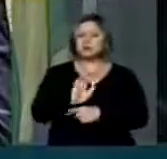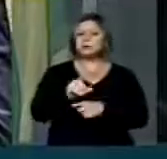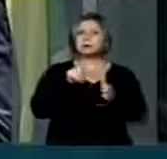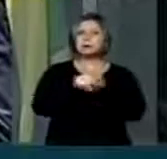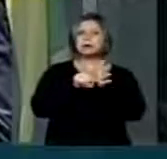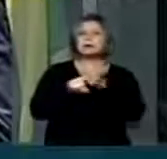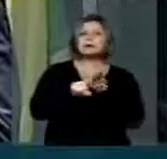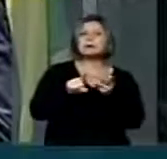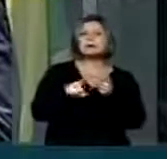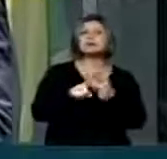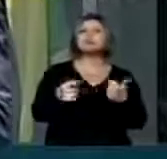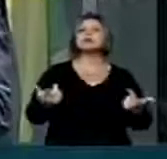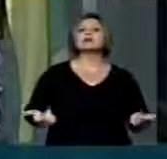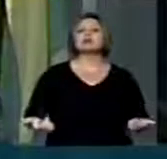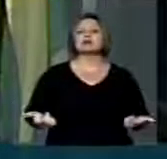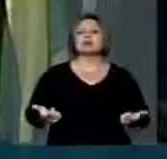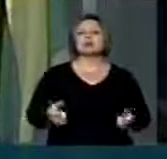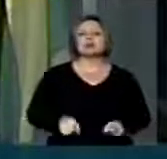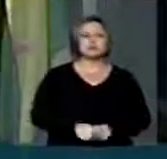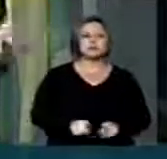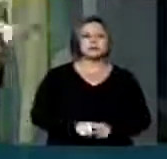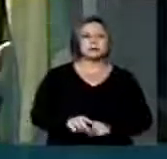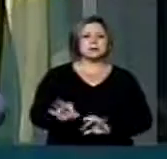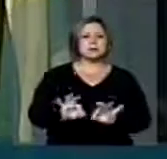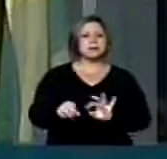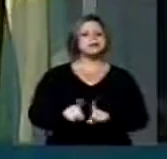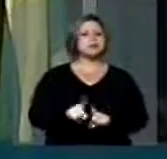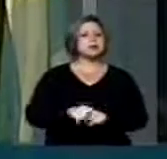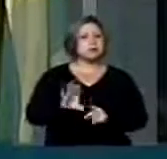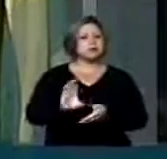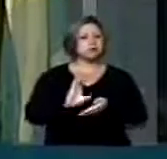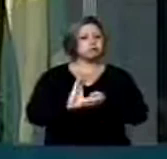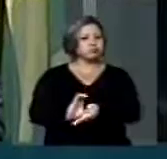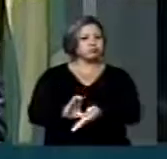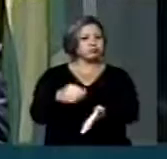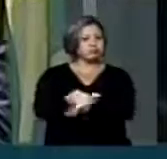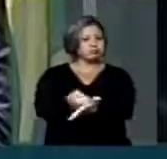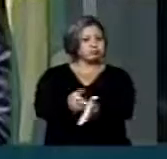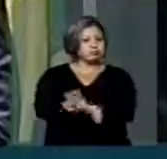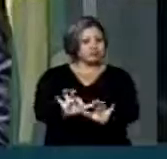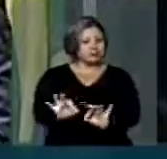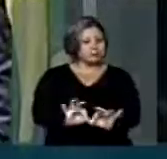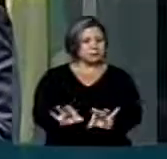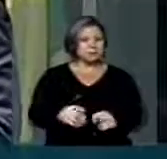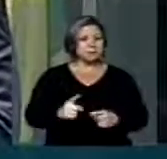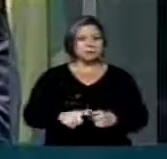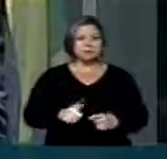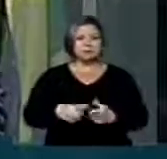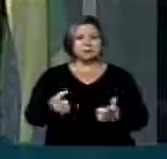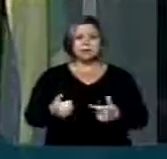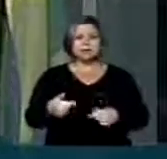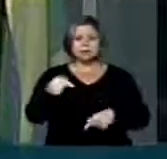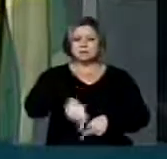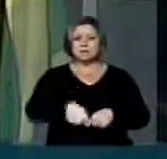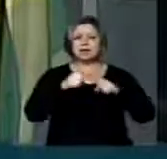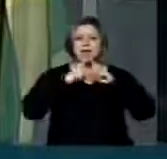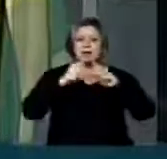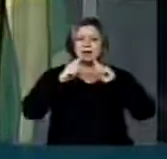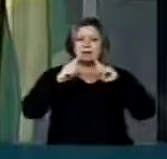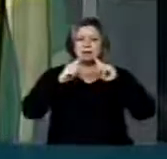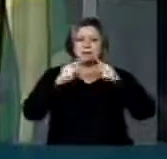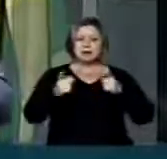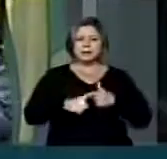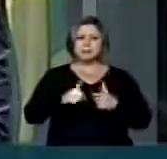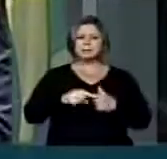questiona, já está tão bem paga. Por que que eles não vêm a público, se